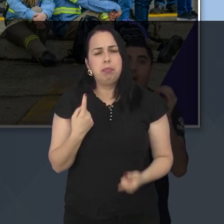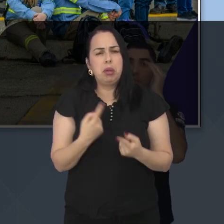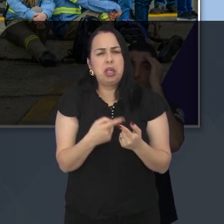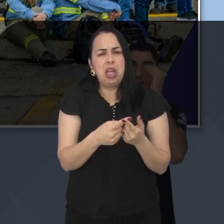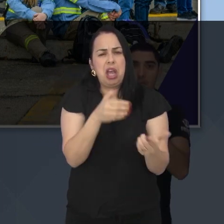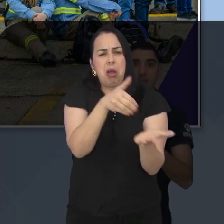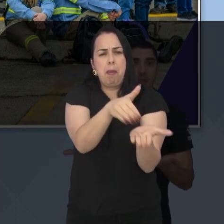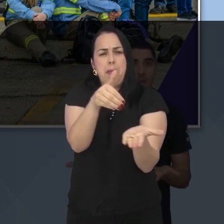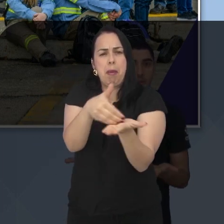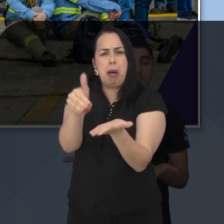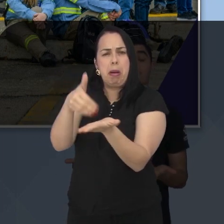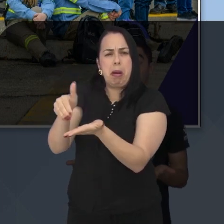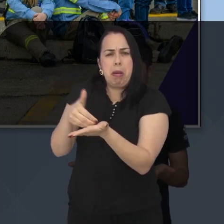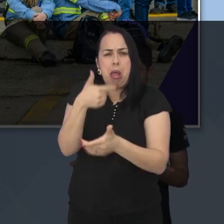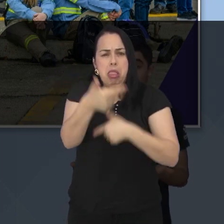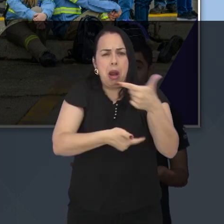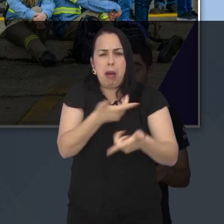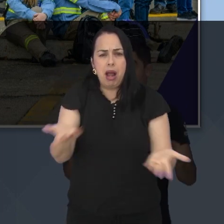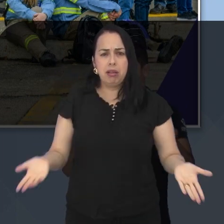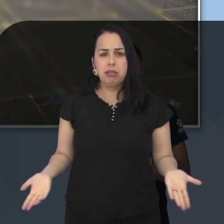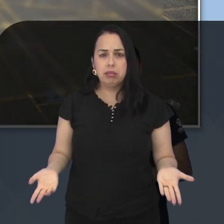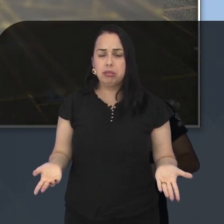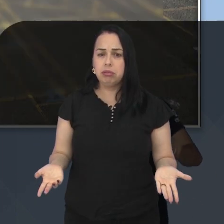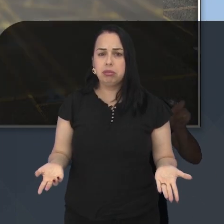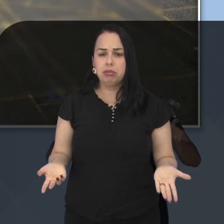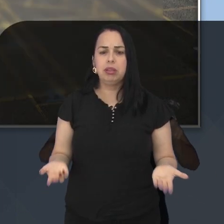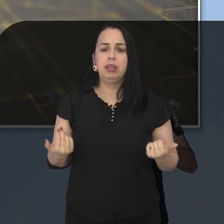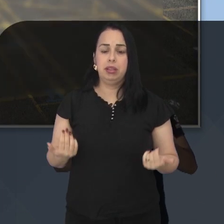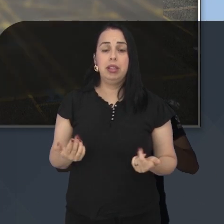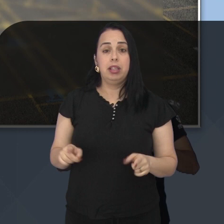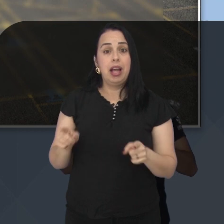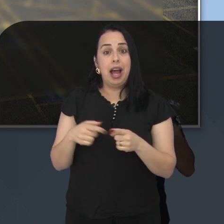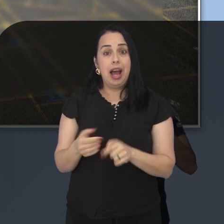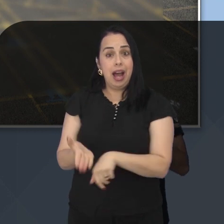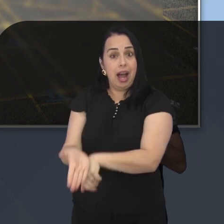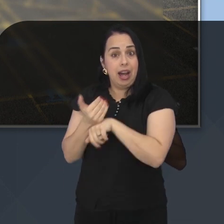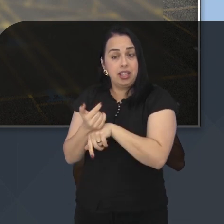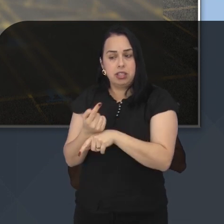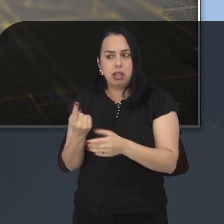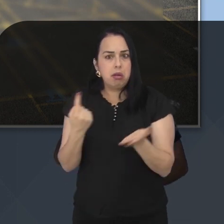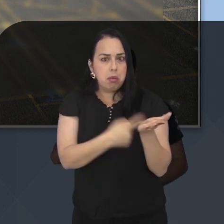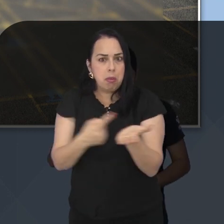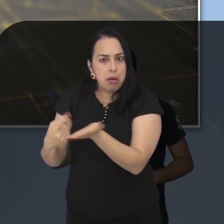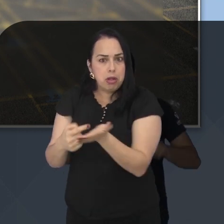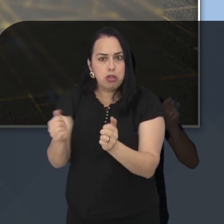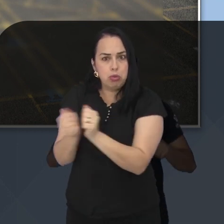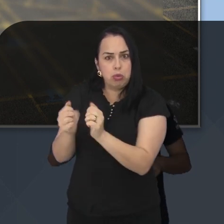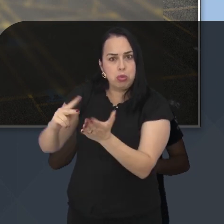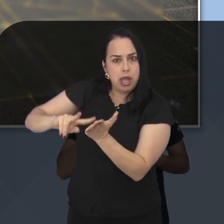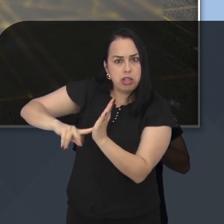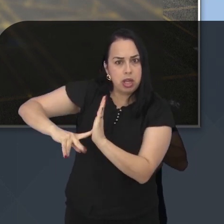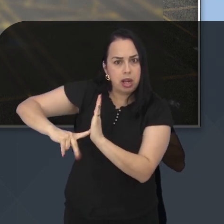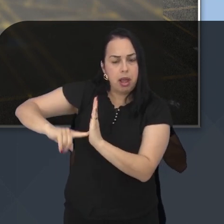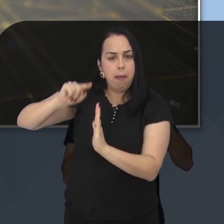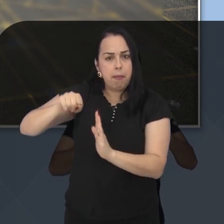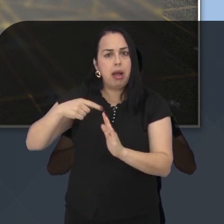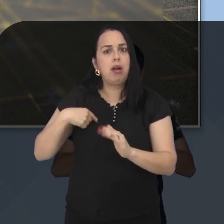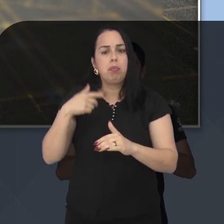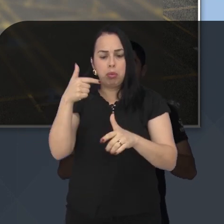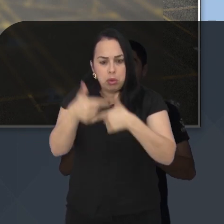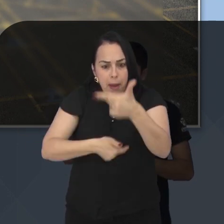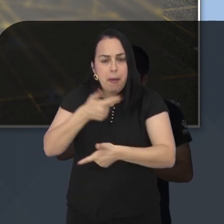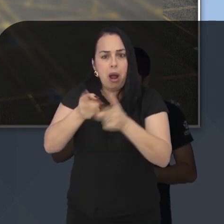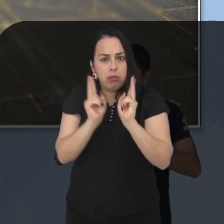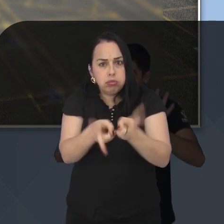não haver motivos para o corte de funcionários. Ainda segundo a Amélia, havia um acordo da empresa com o sindicato para manter